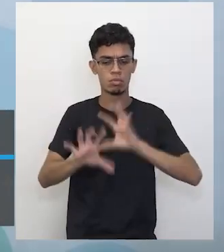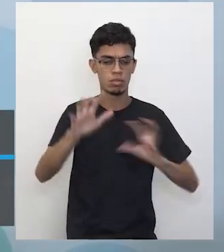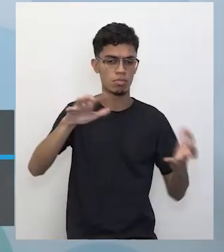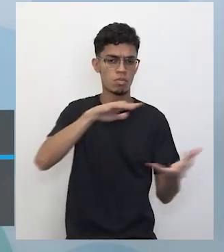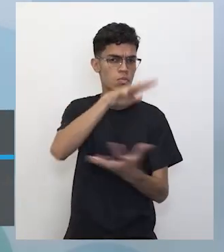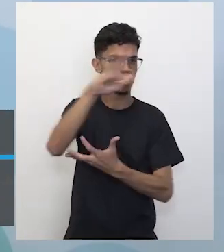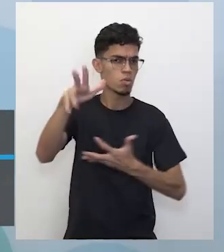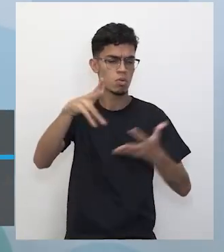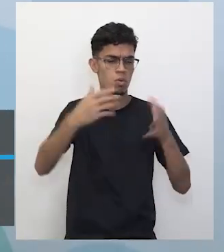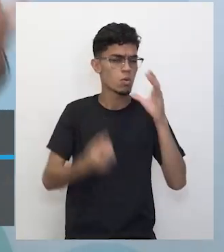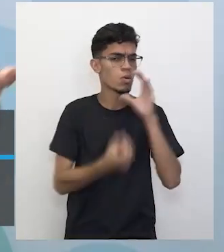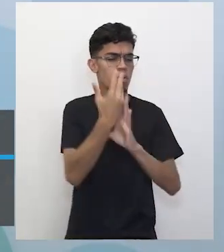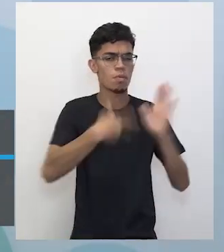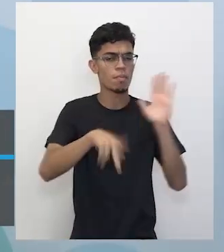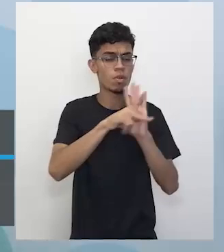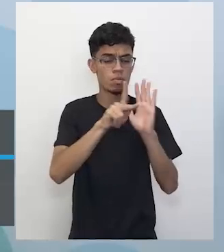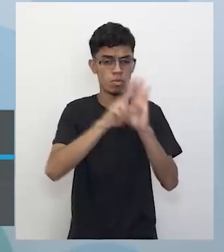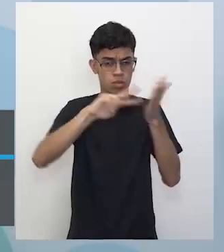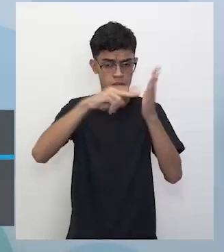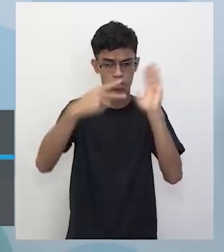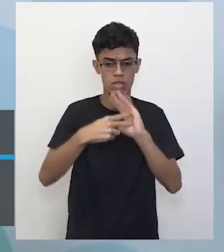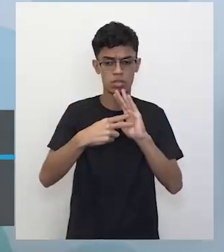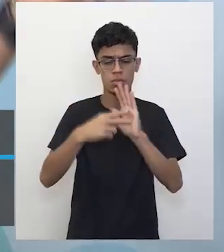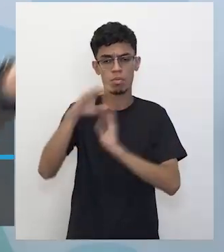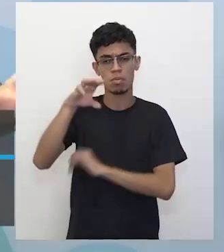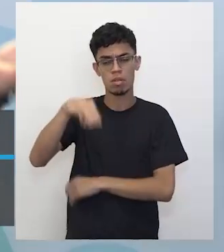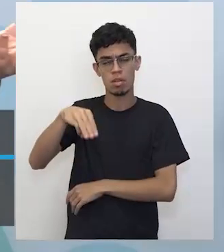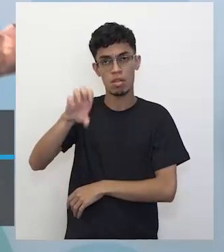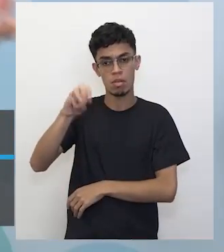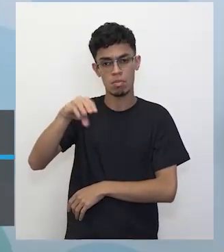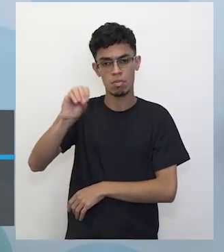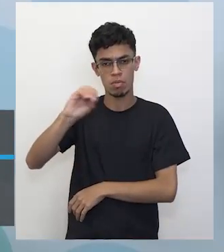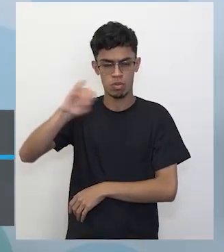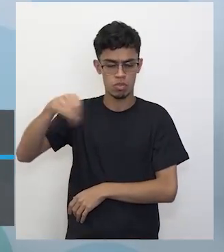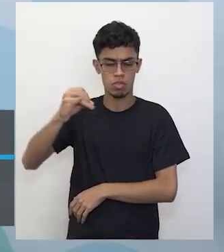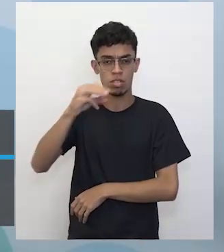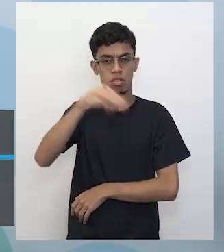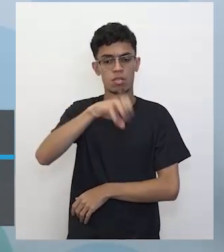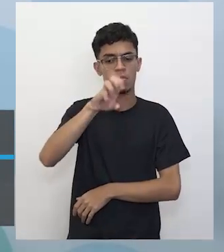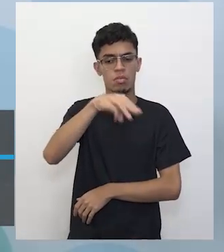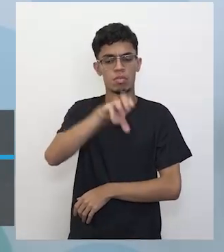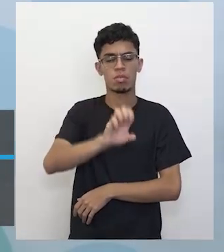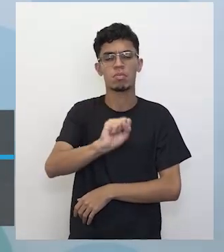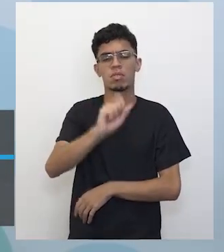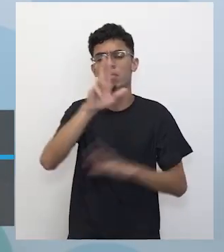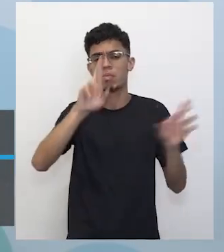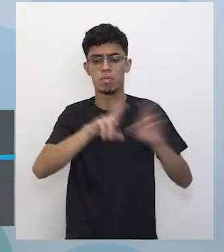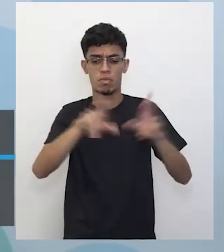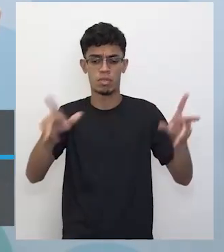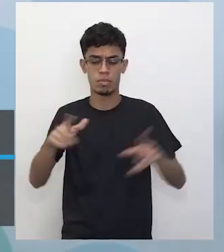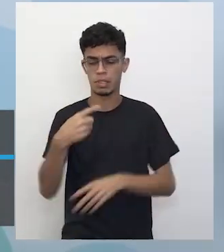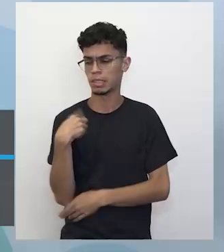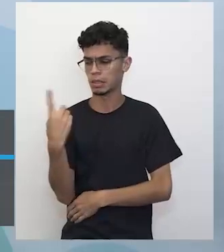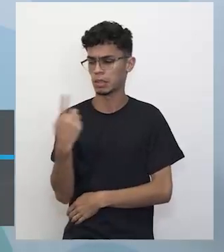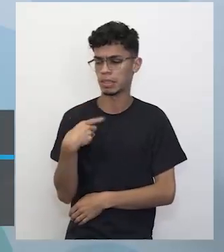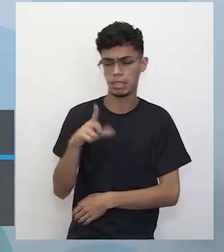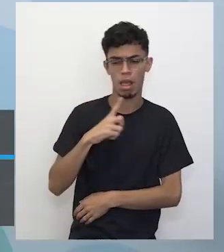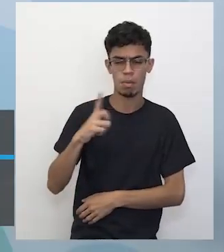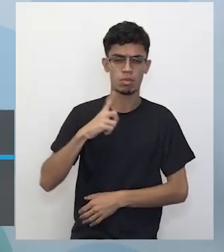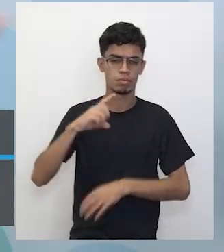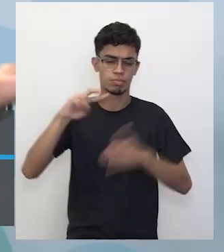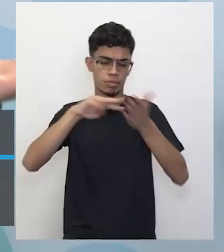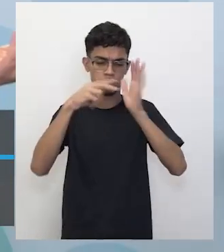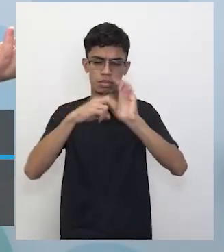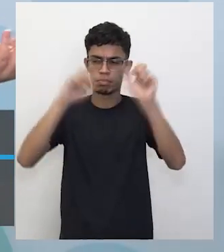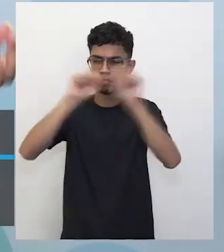para os símbolos, seja para os emojis, seja para os memes. Os memes são diferentes. Para a gente tem coisas que têm um significado muito claro